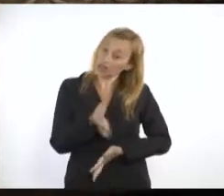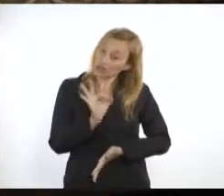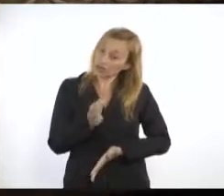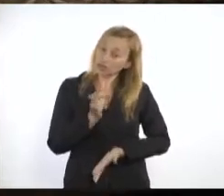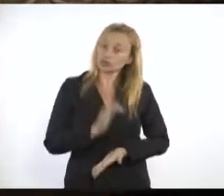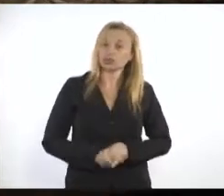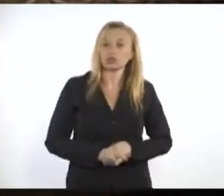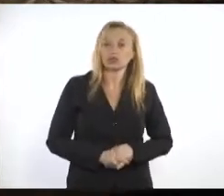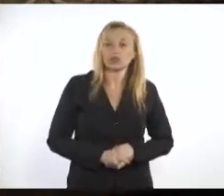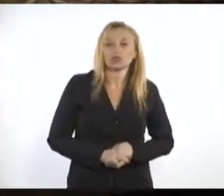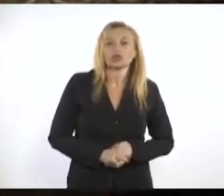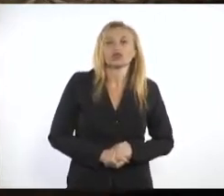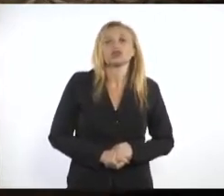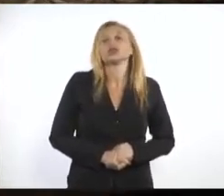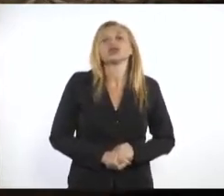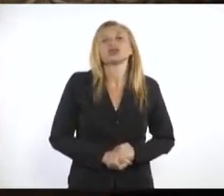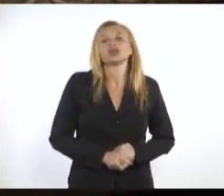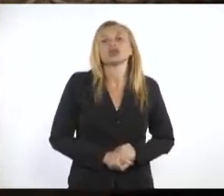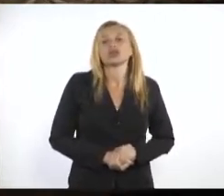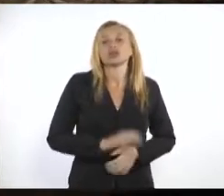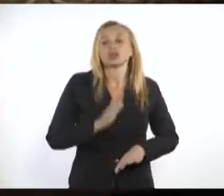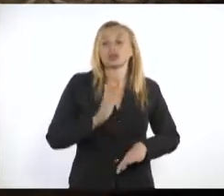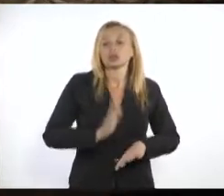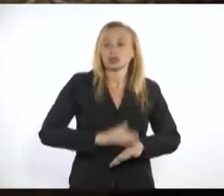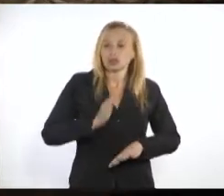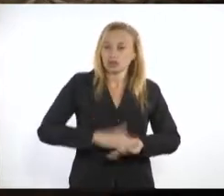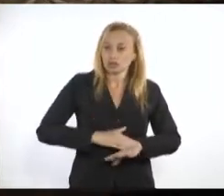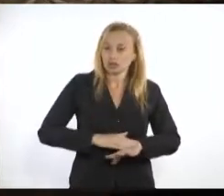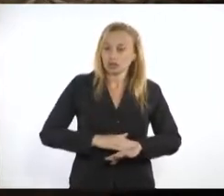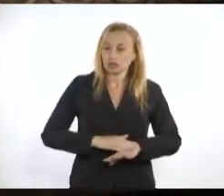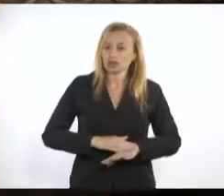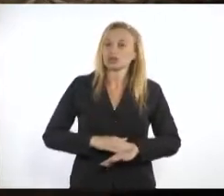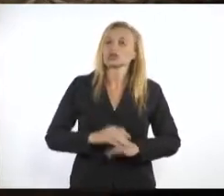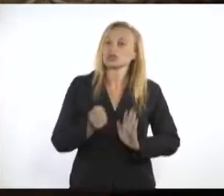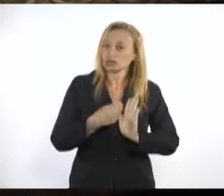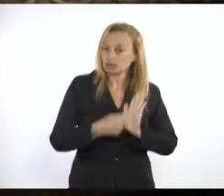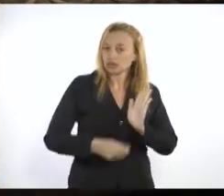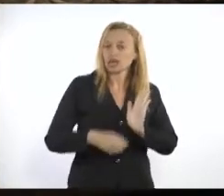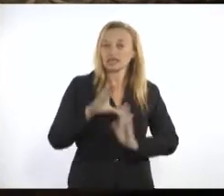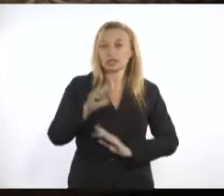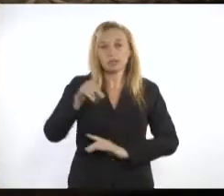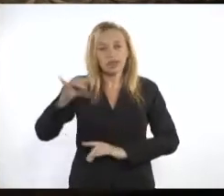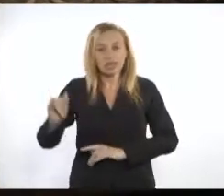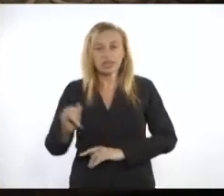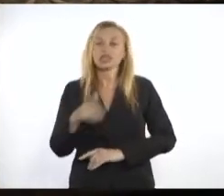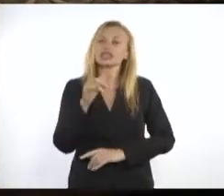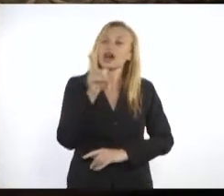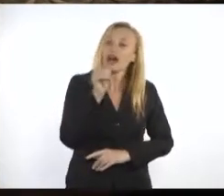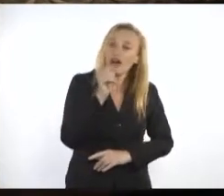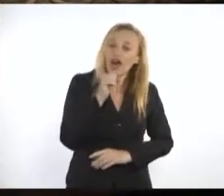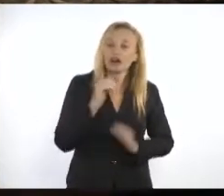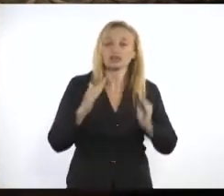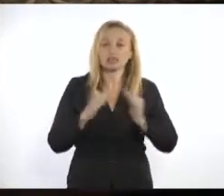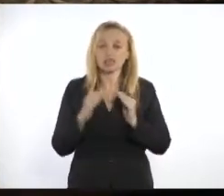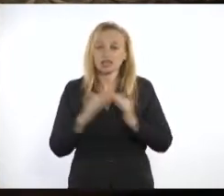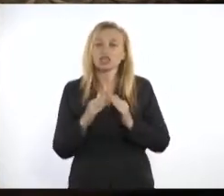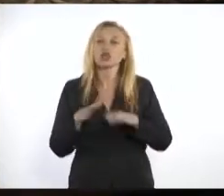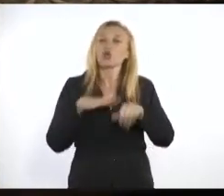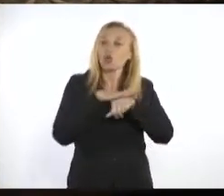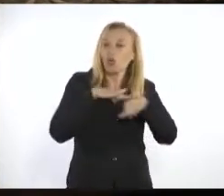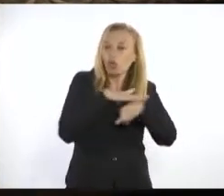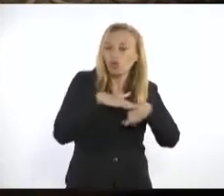sou uma das coautoras da CPI da água da SEDAI nessa casa. Inclusive, fiz conversas com